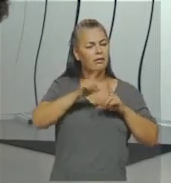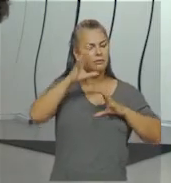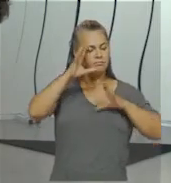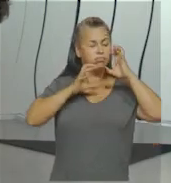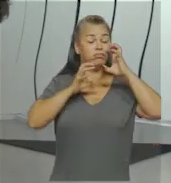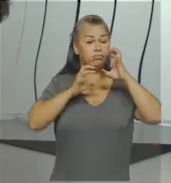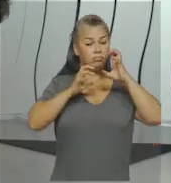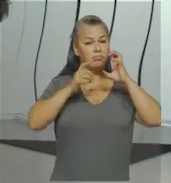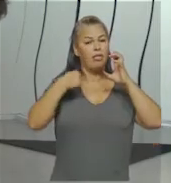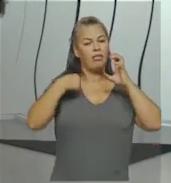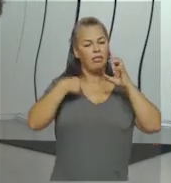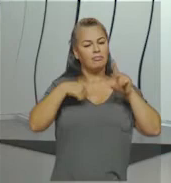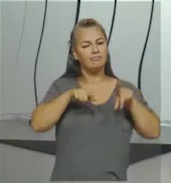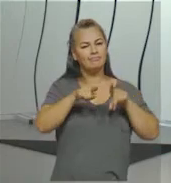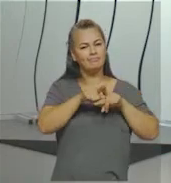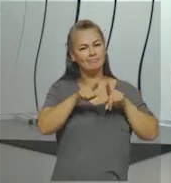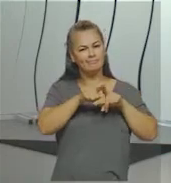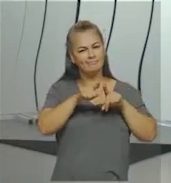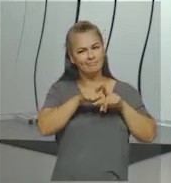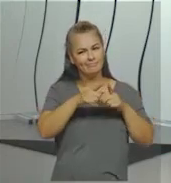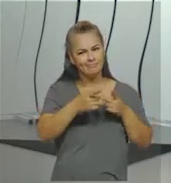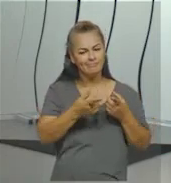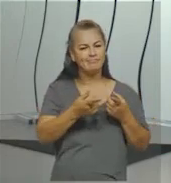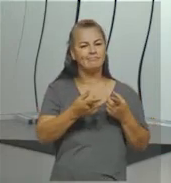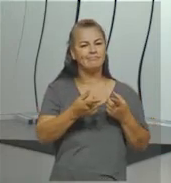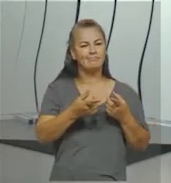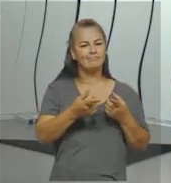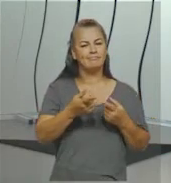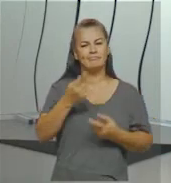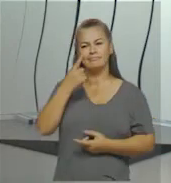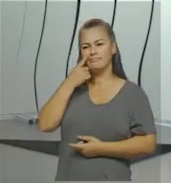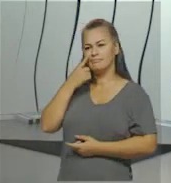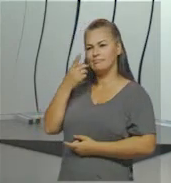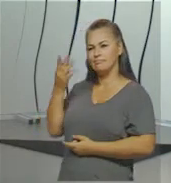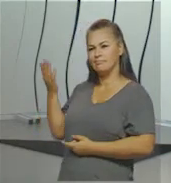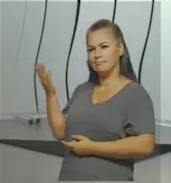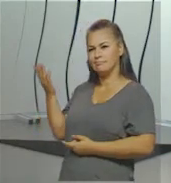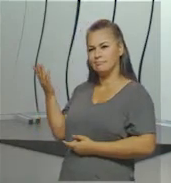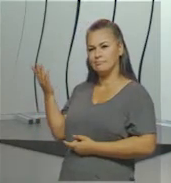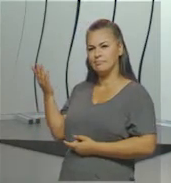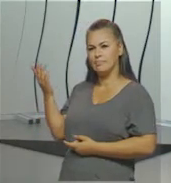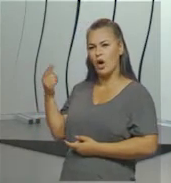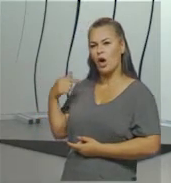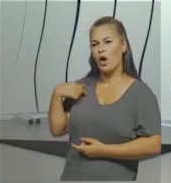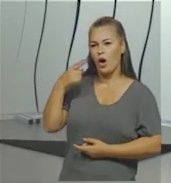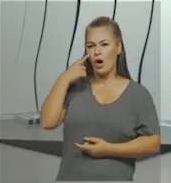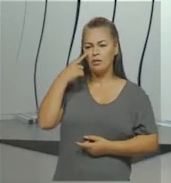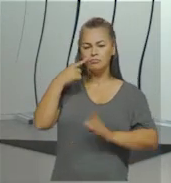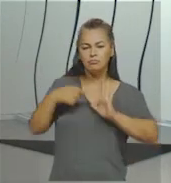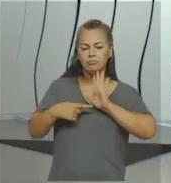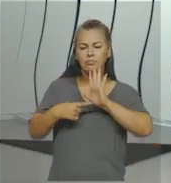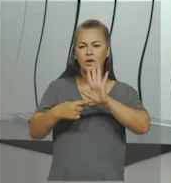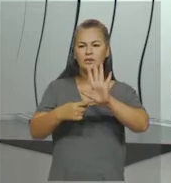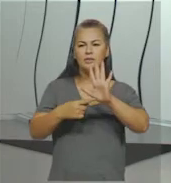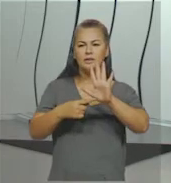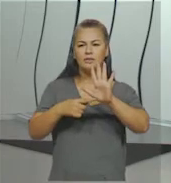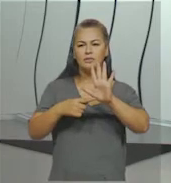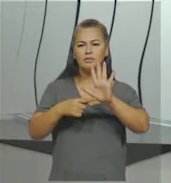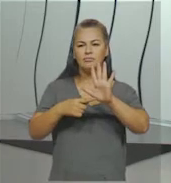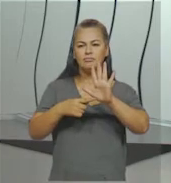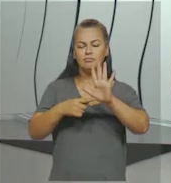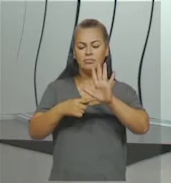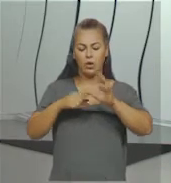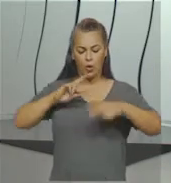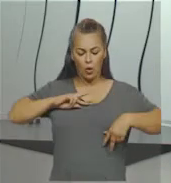e derivados. Aqui mostrando, olha, bloqueio na reabsorção de dopamina. Então, a dopamina aqui vai chegar